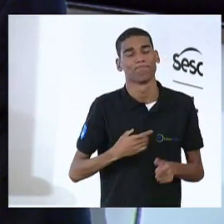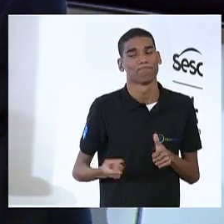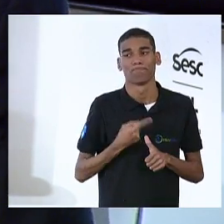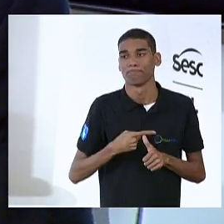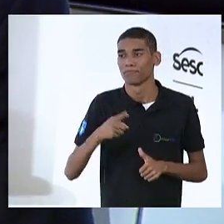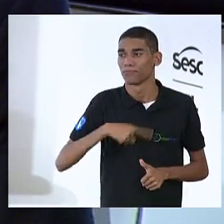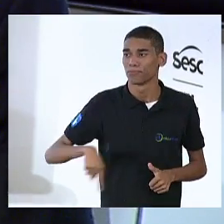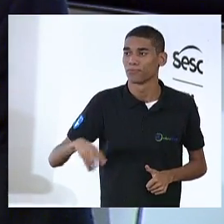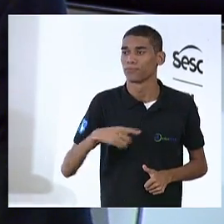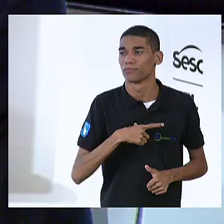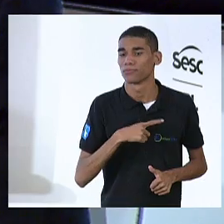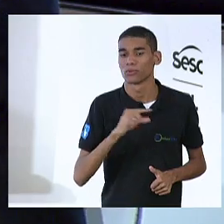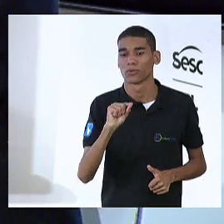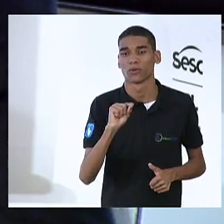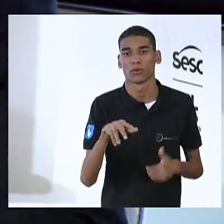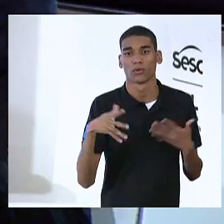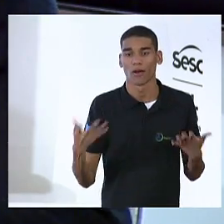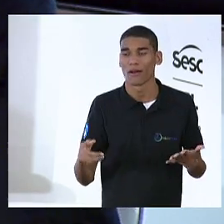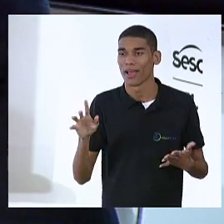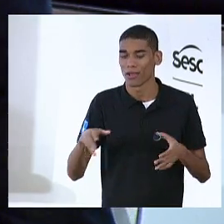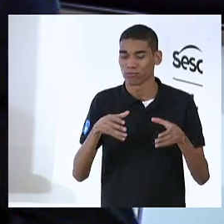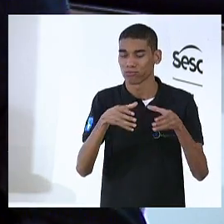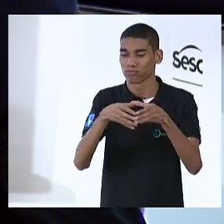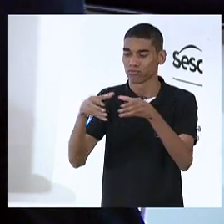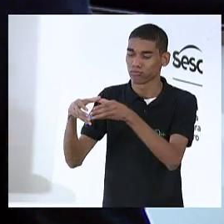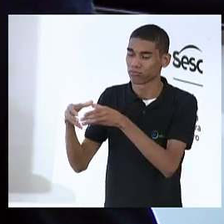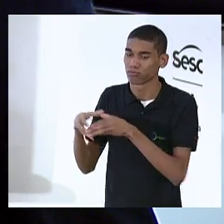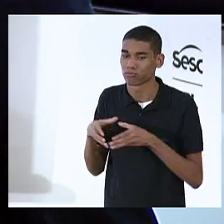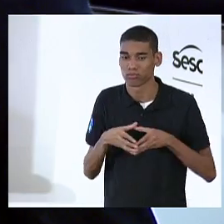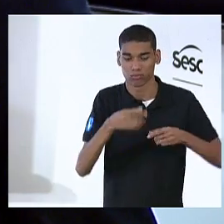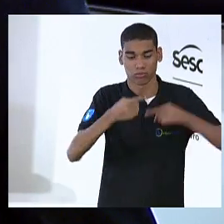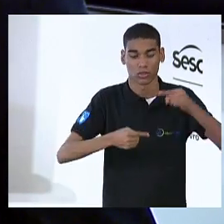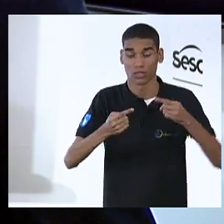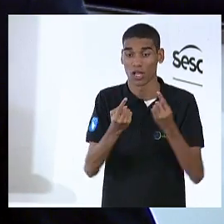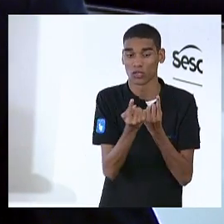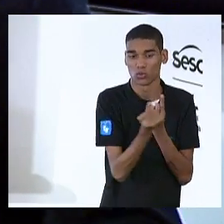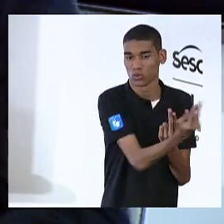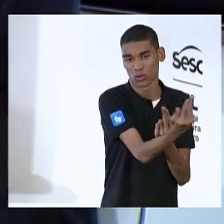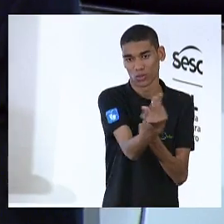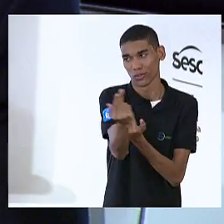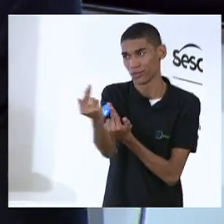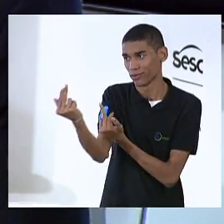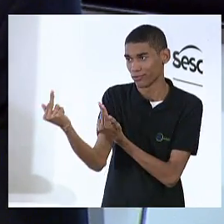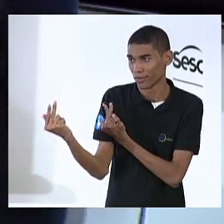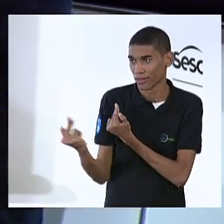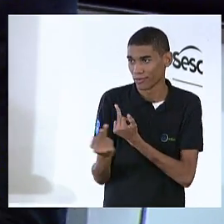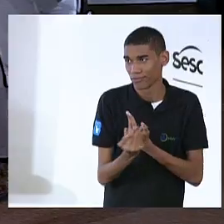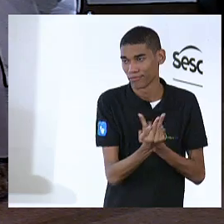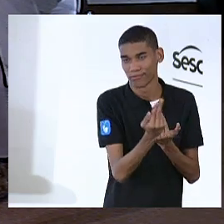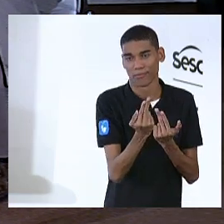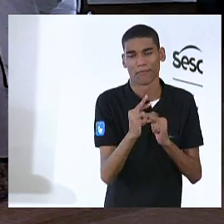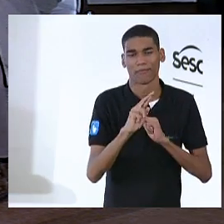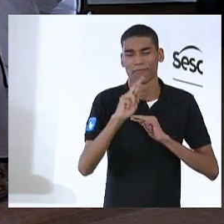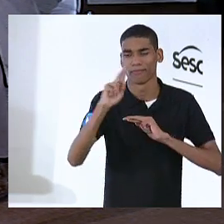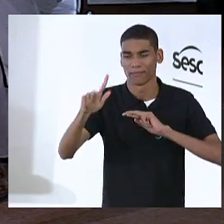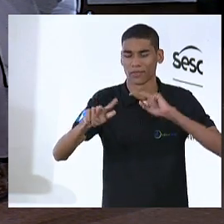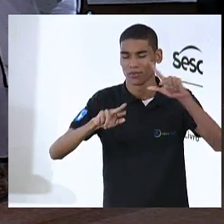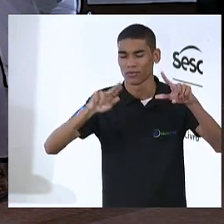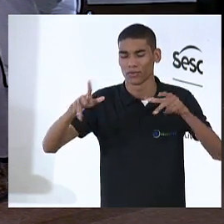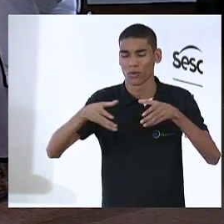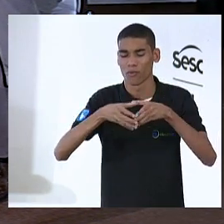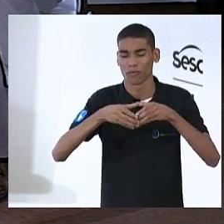tem? Esses partidos são todos iguais. Primeira coisa. O que diferencia esses